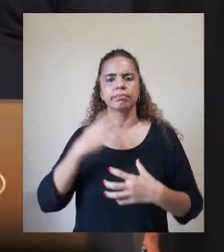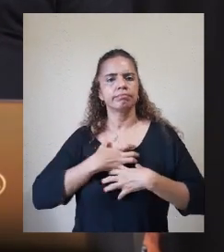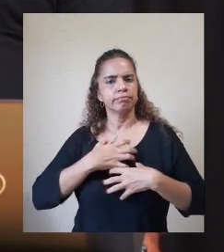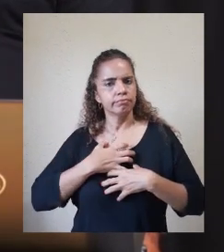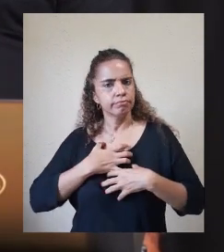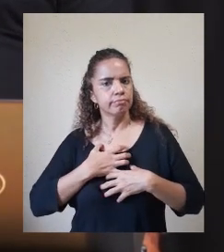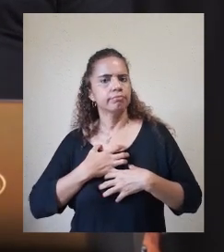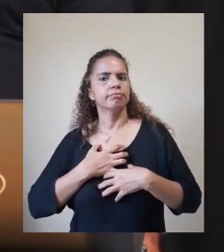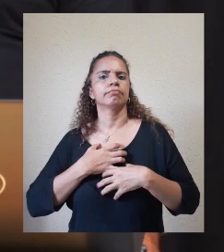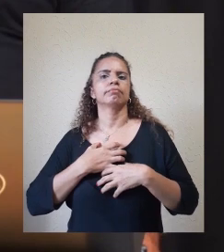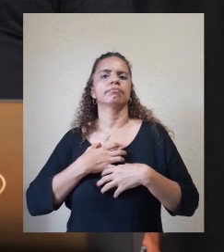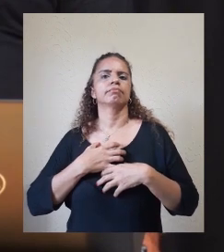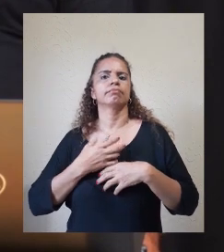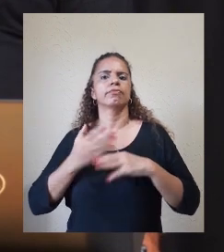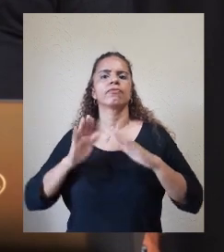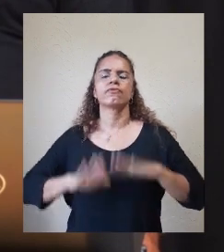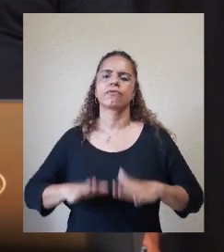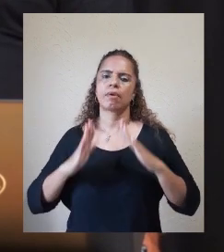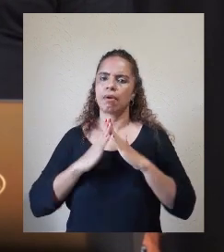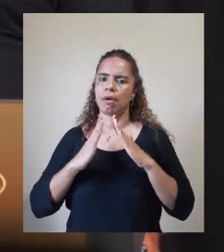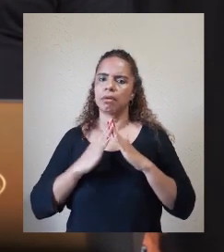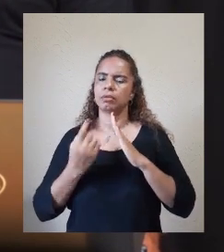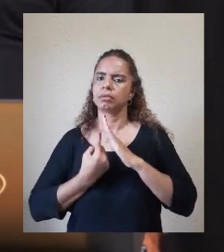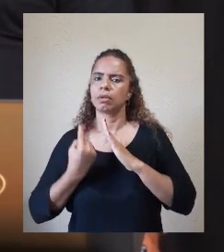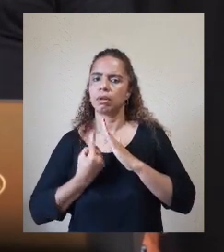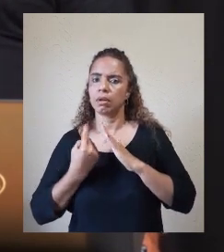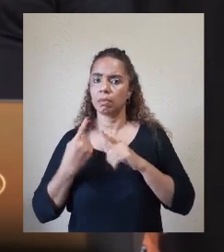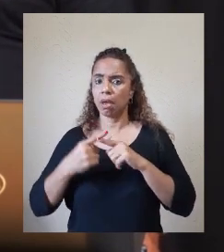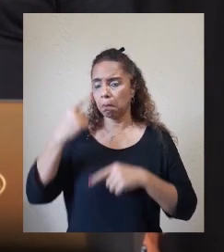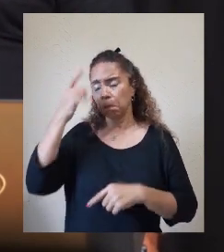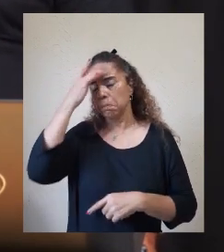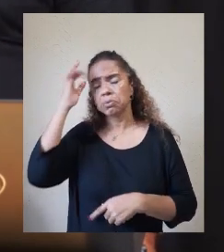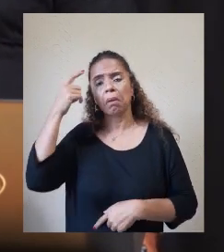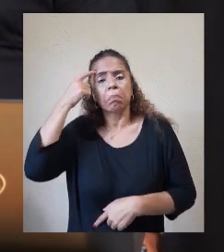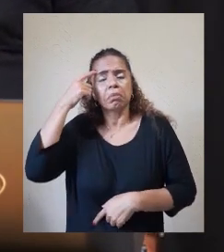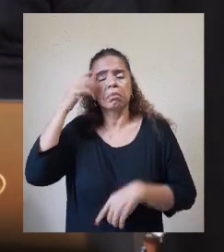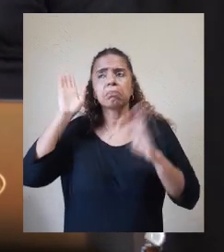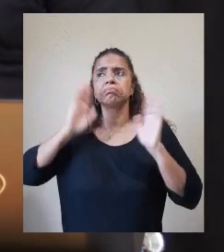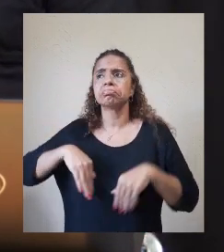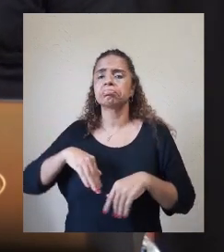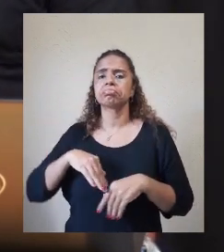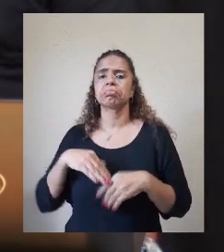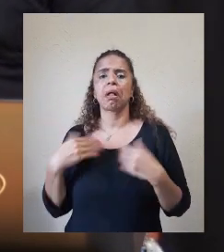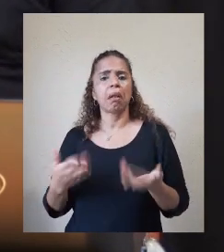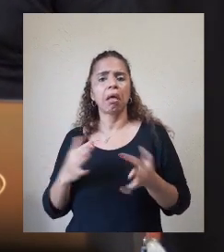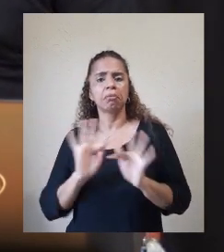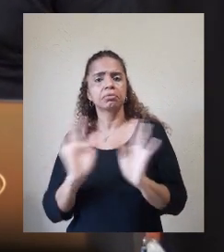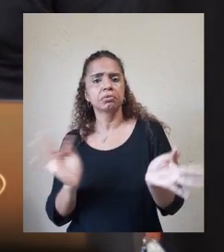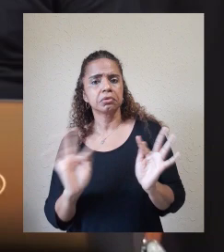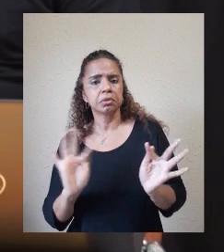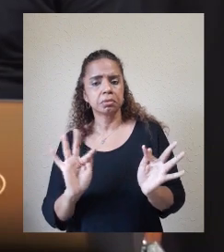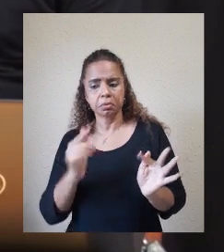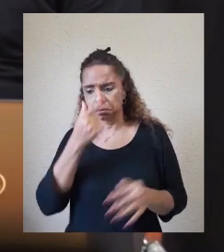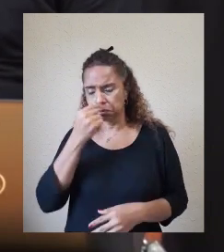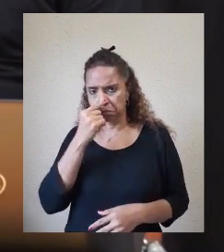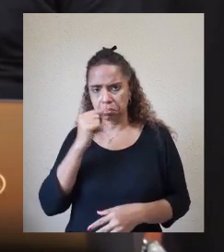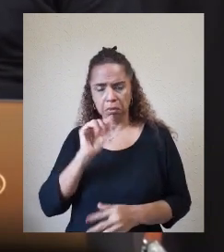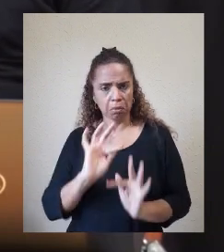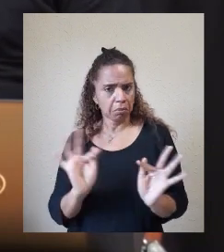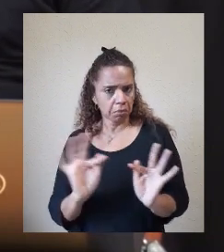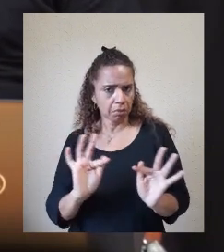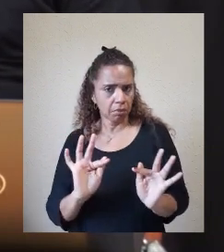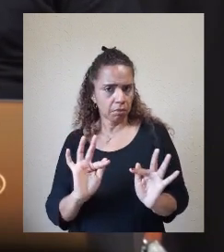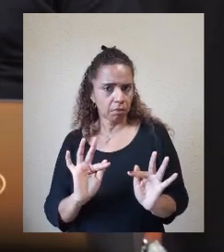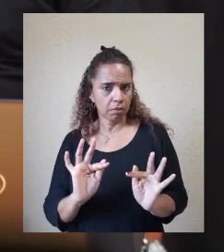cara está contaminando outras pessoas, porque está achando que não tem nada, porque tem sintomas leves, e aí ele acaba infectando. Então, de certa